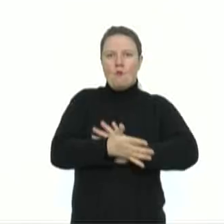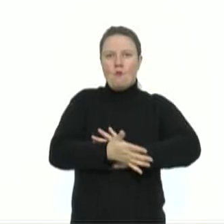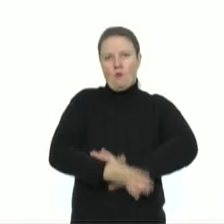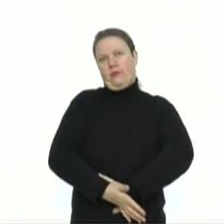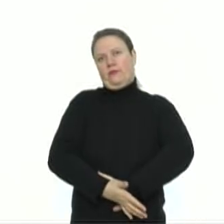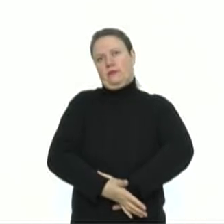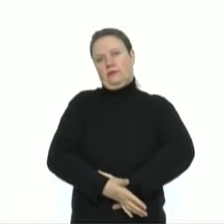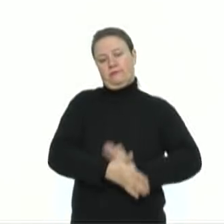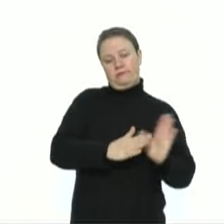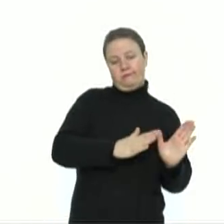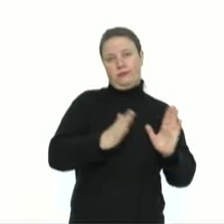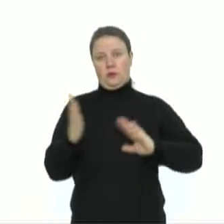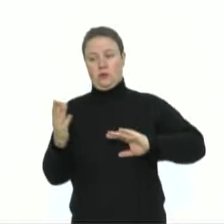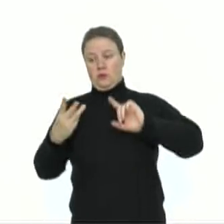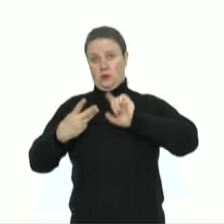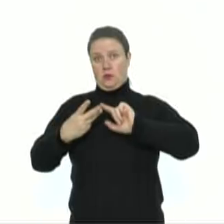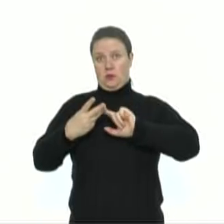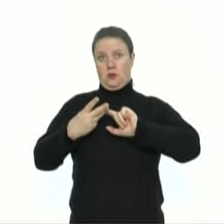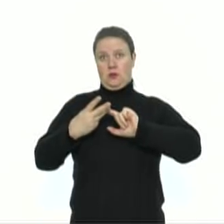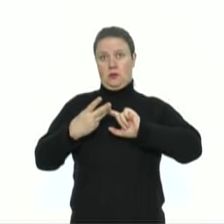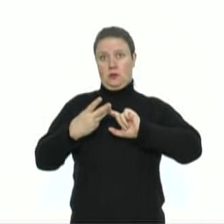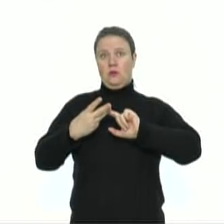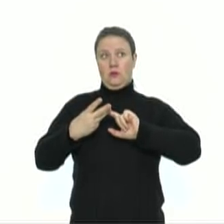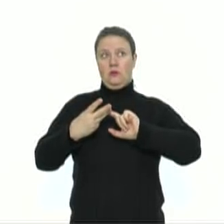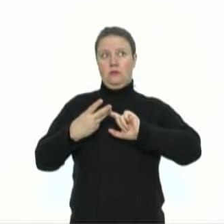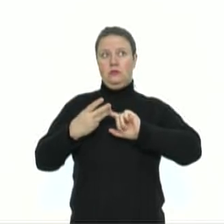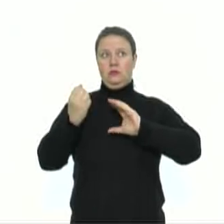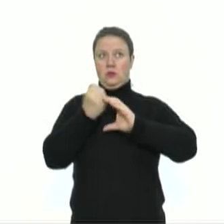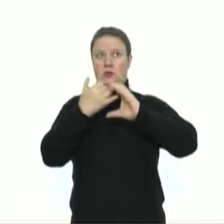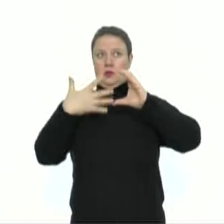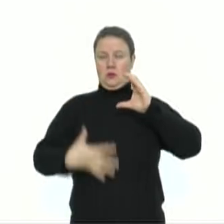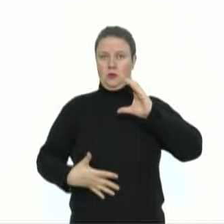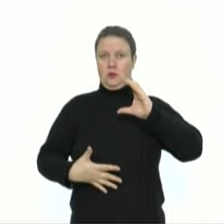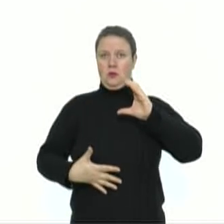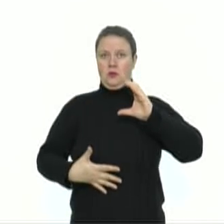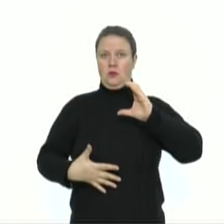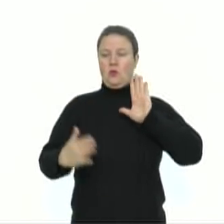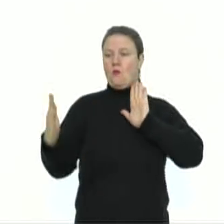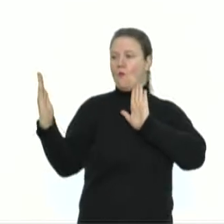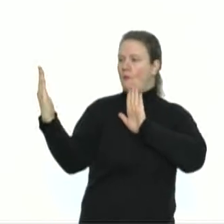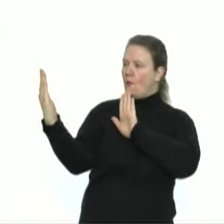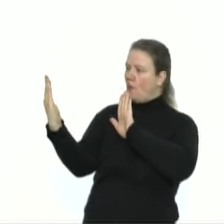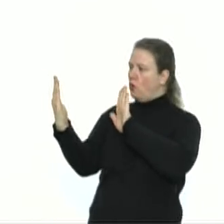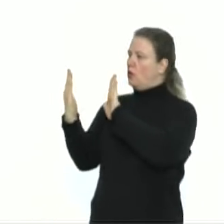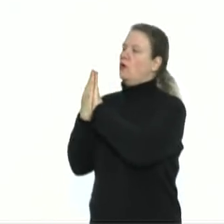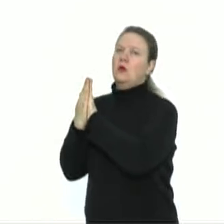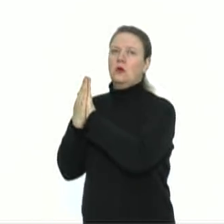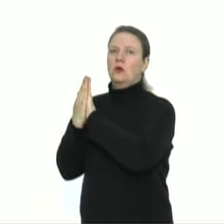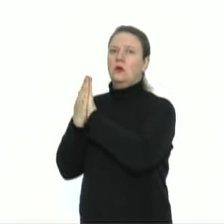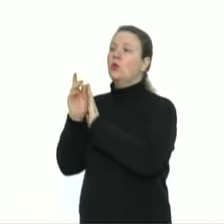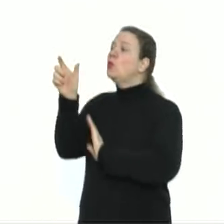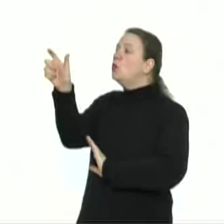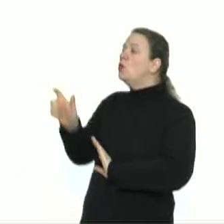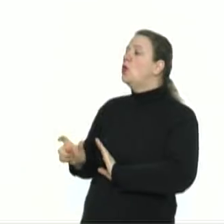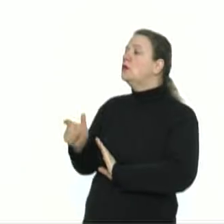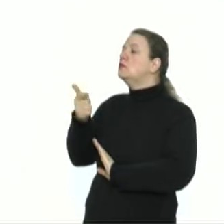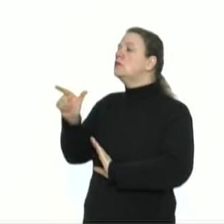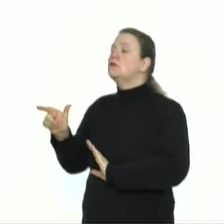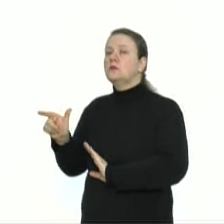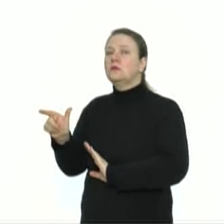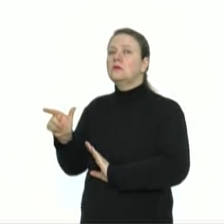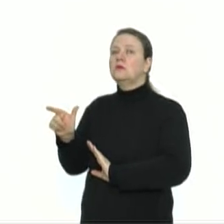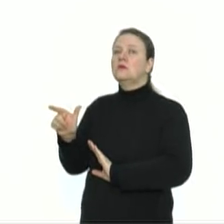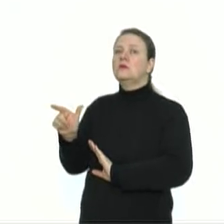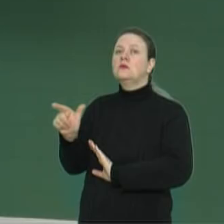a destruição do eu. Tá? Ocorre quando há um enfrentamento do eu com o outro, né?